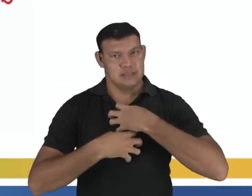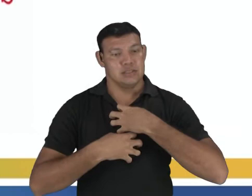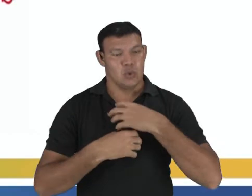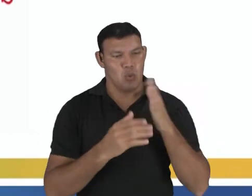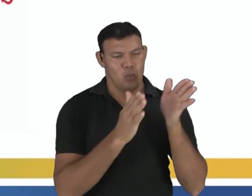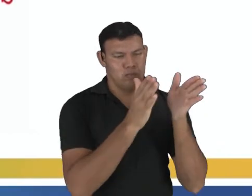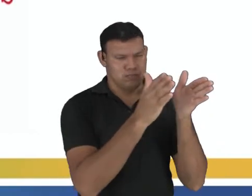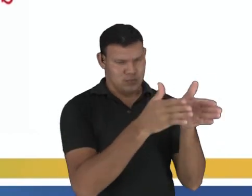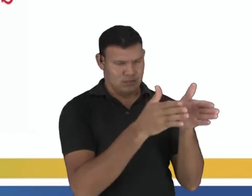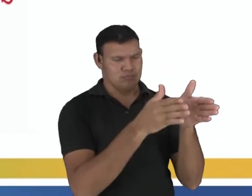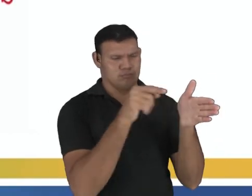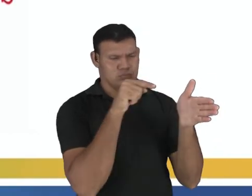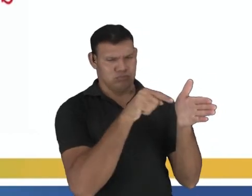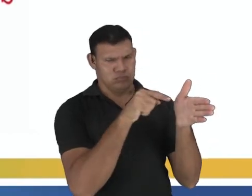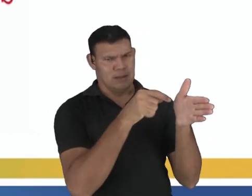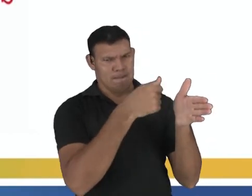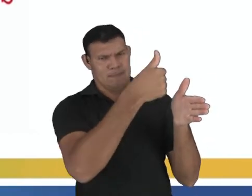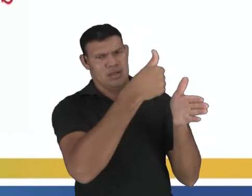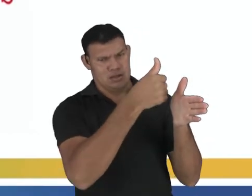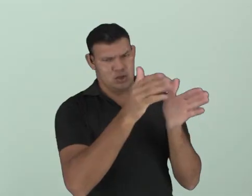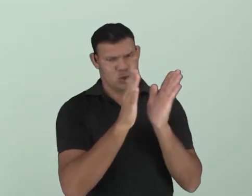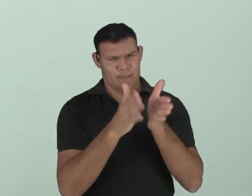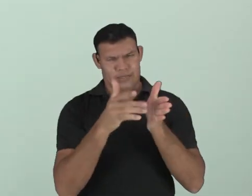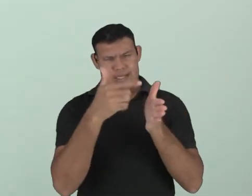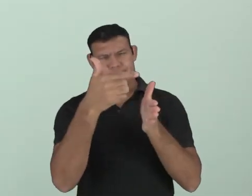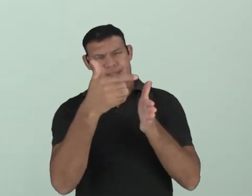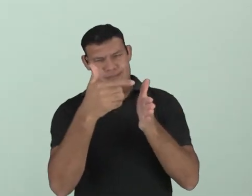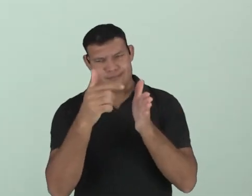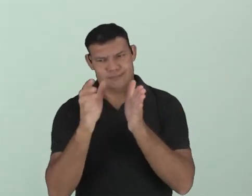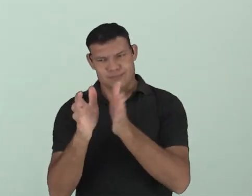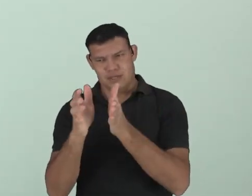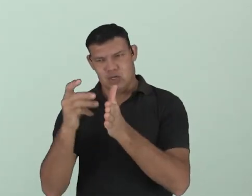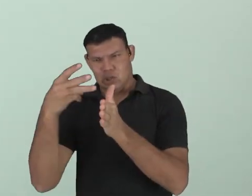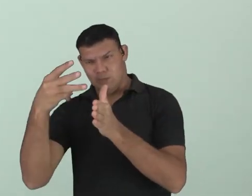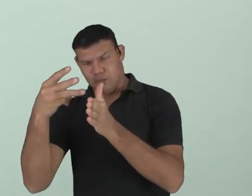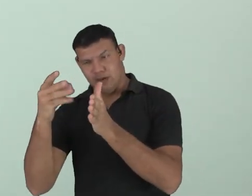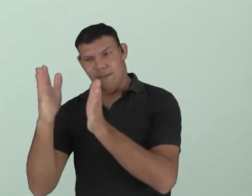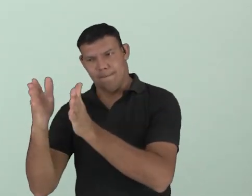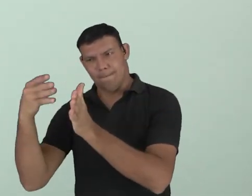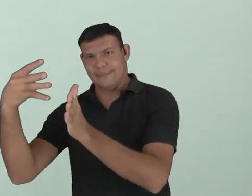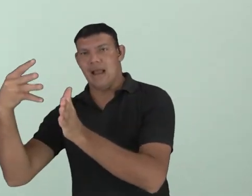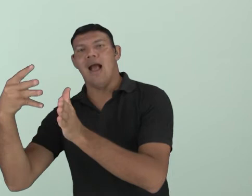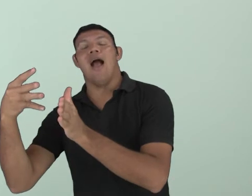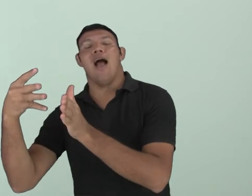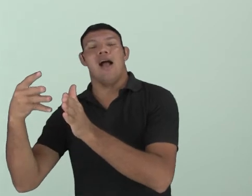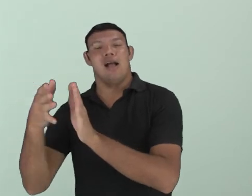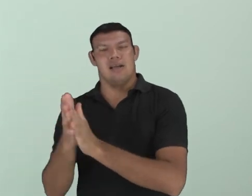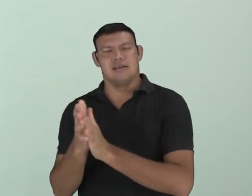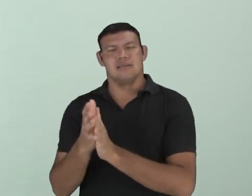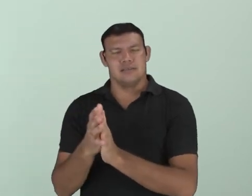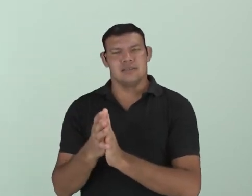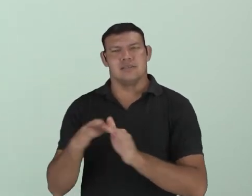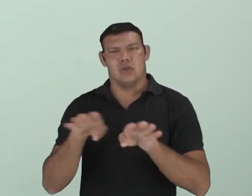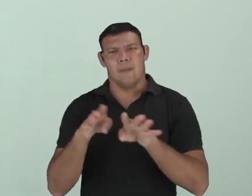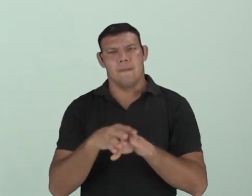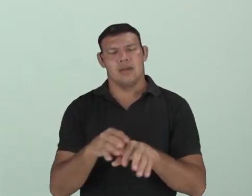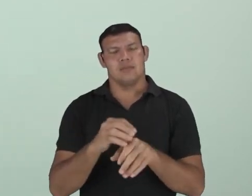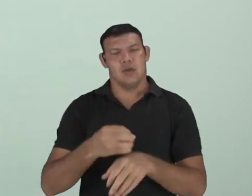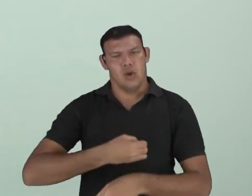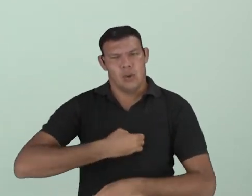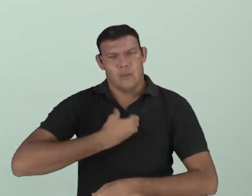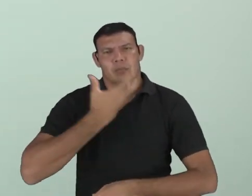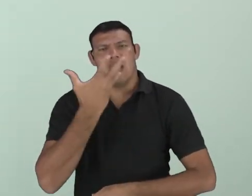vai organizar. É importante também, vai te ajudar nesse estado de compreensão, falar em voz alta, o que